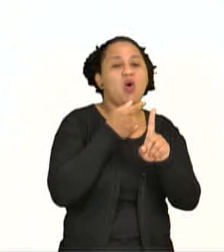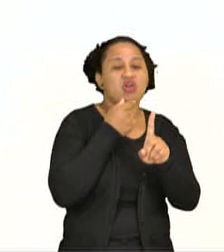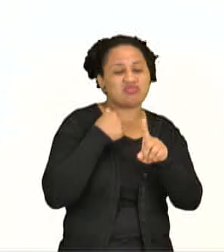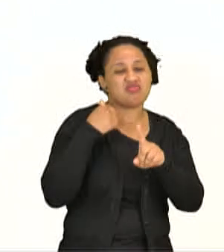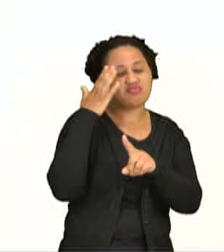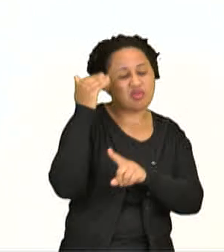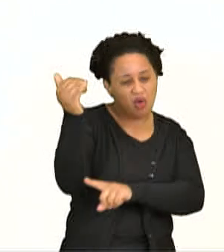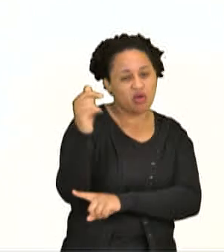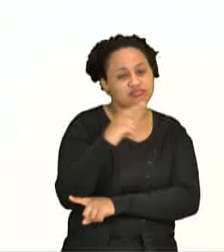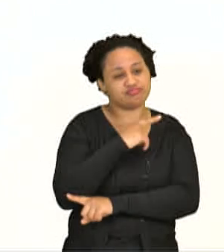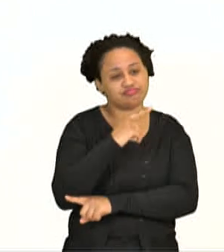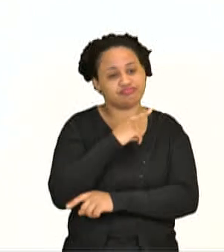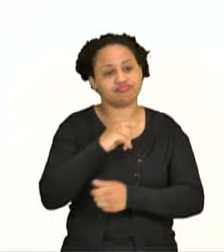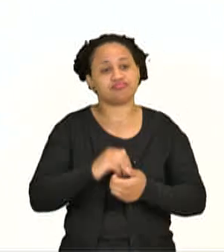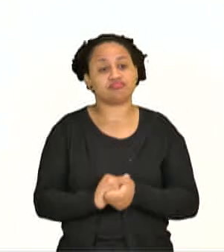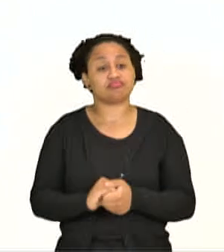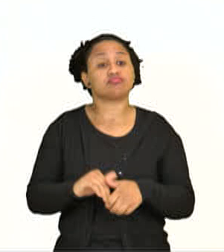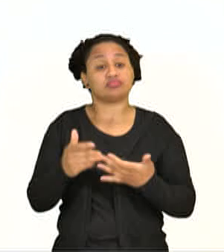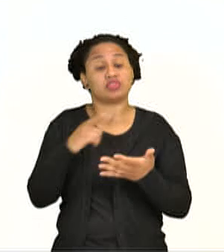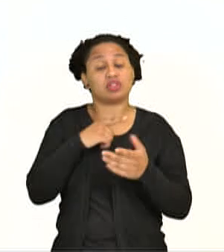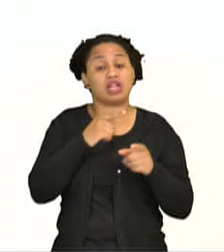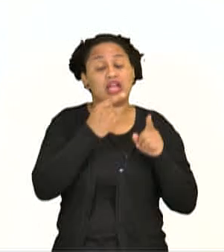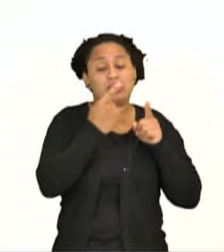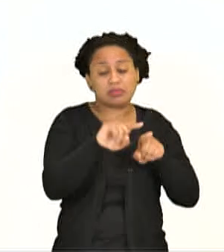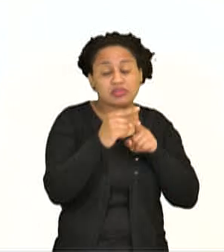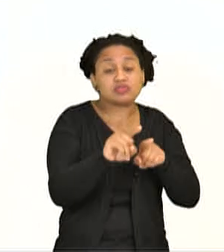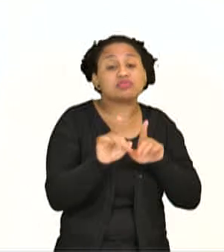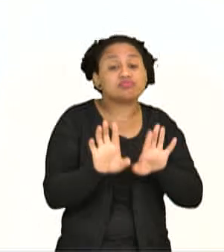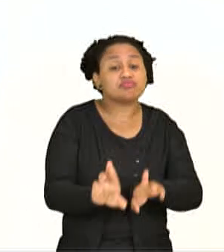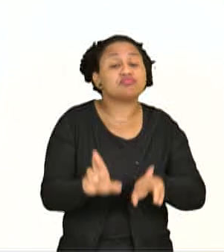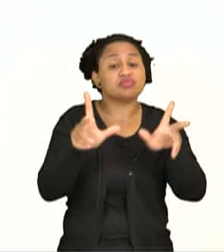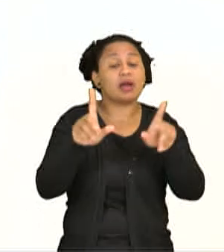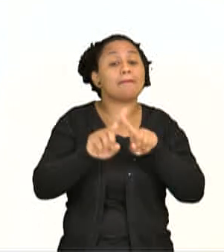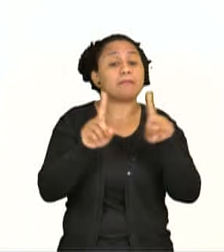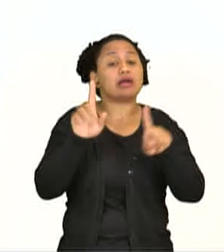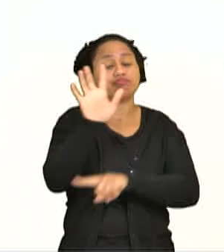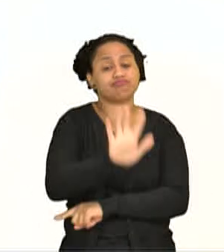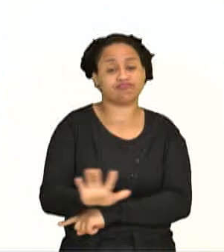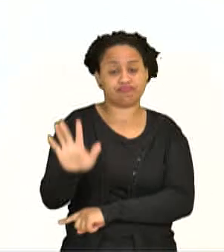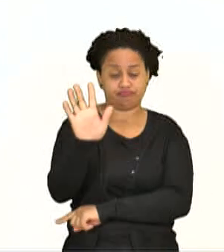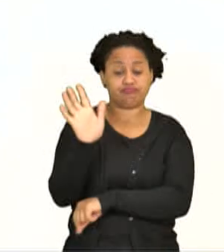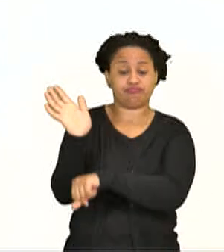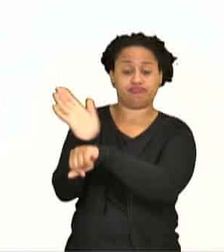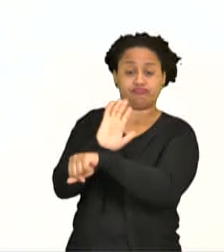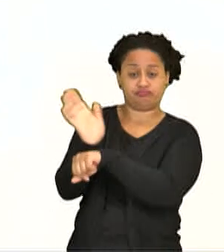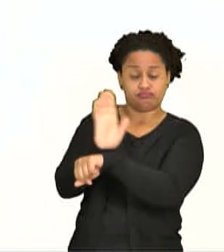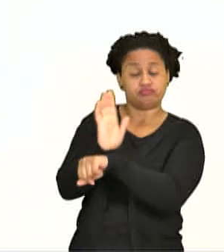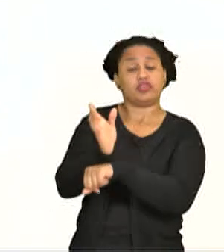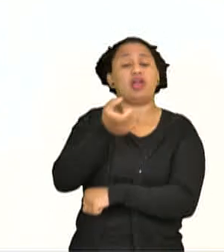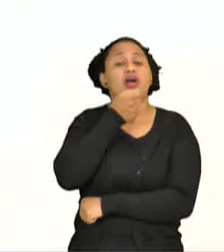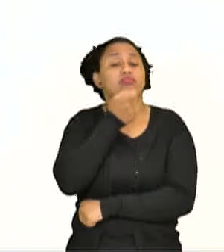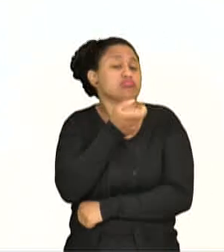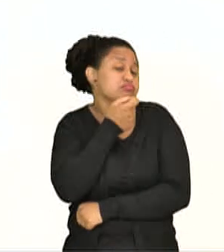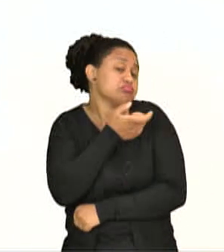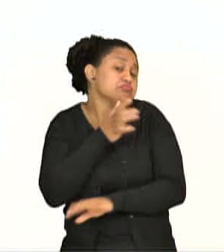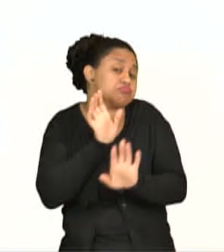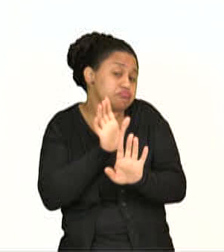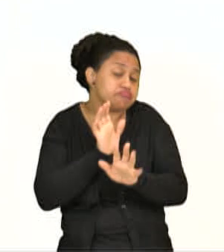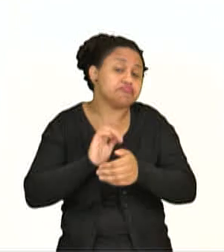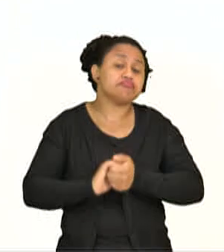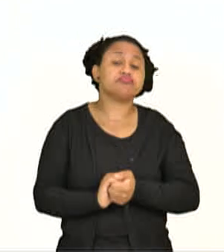À frente traz uma provocação à outra, mas de modo geral é um filme engraçadinho, que